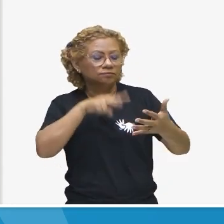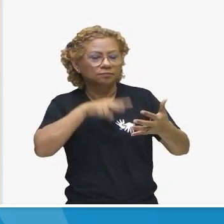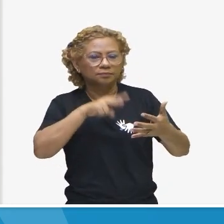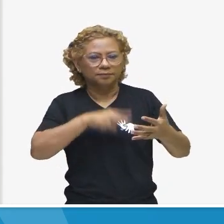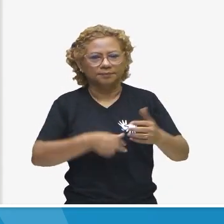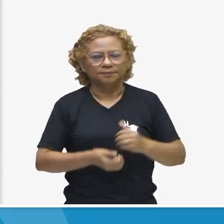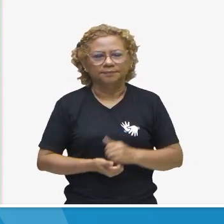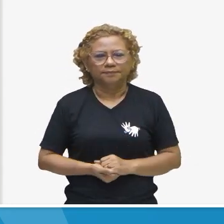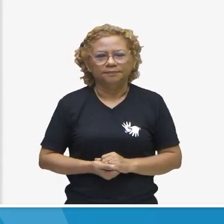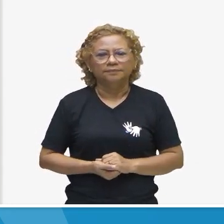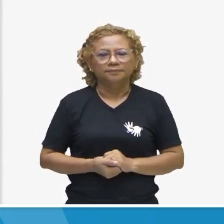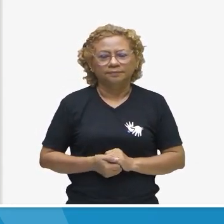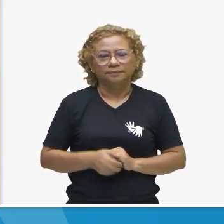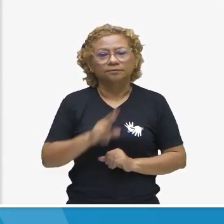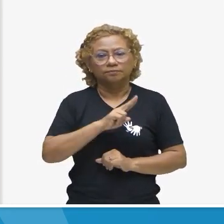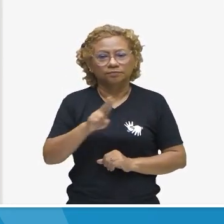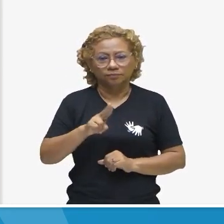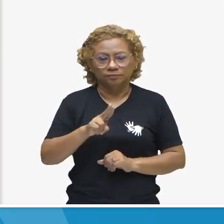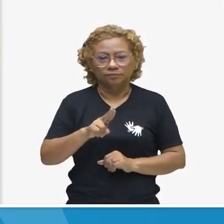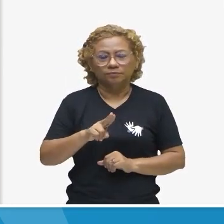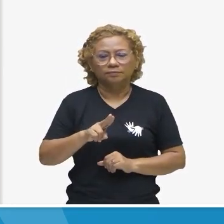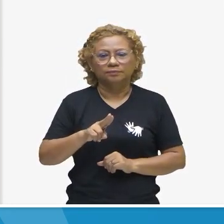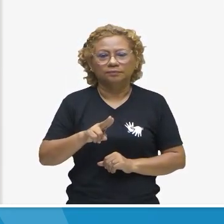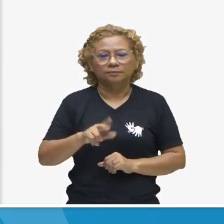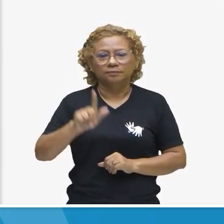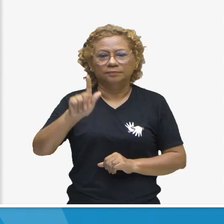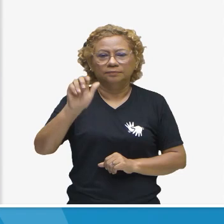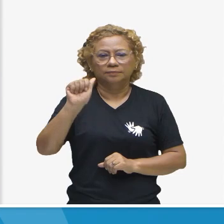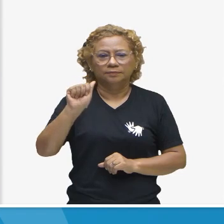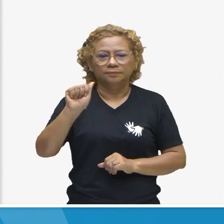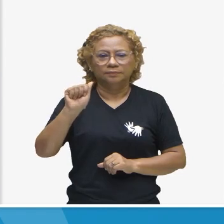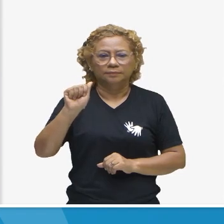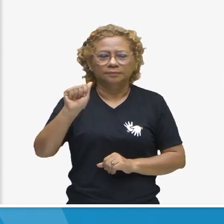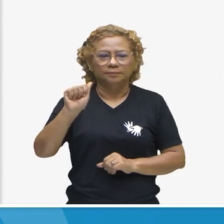lá. Então na questão ele quer saber o seguinte, ó.